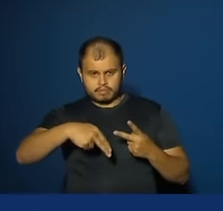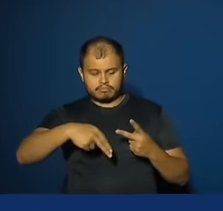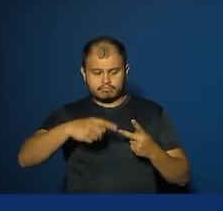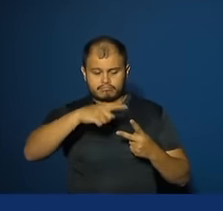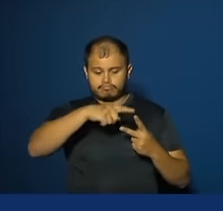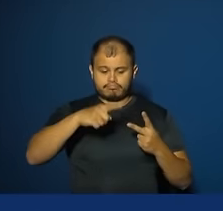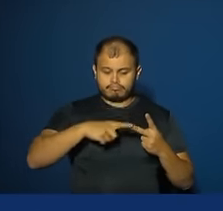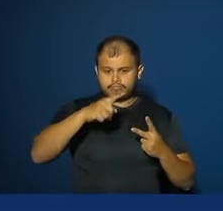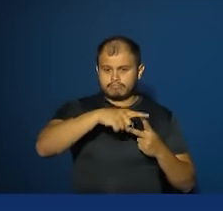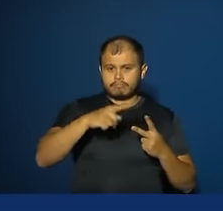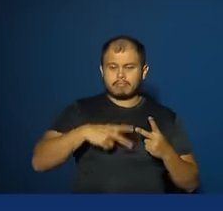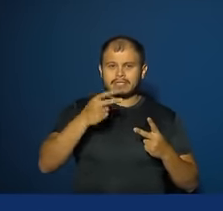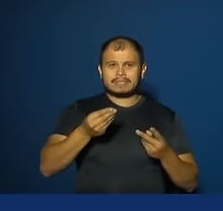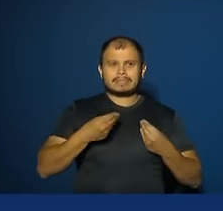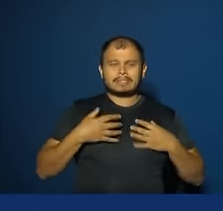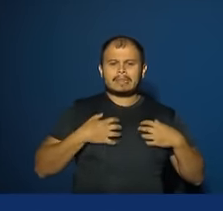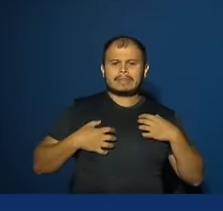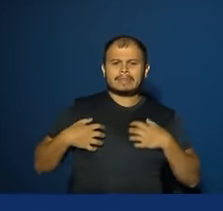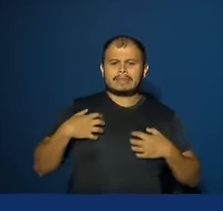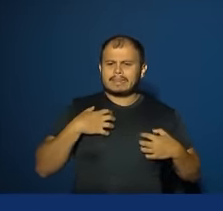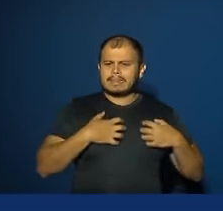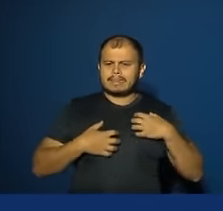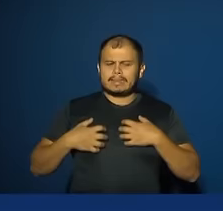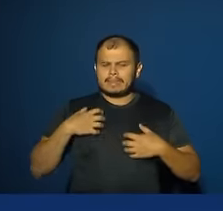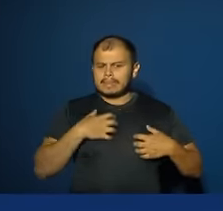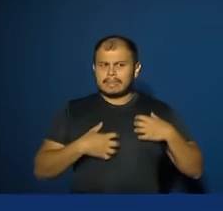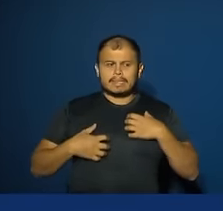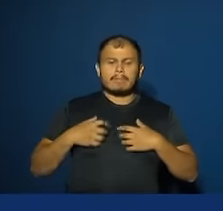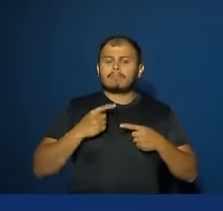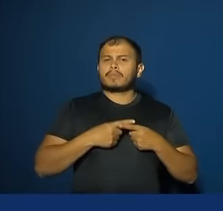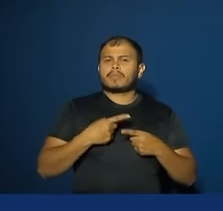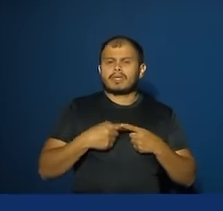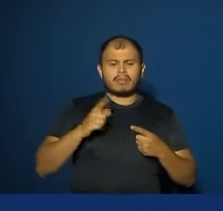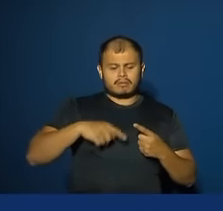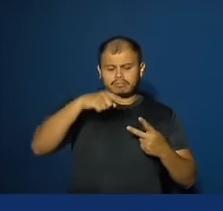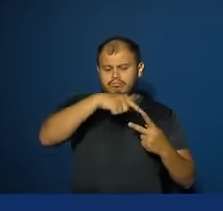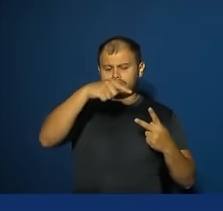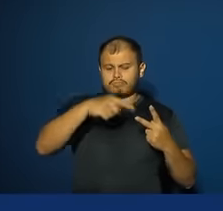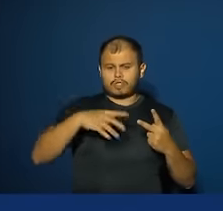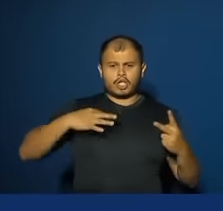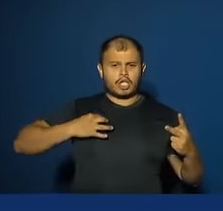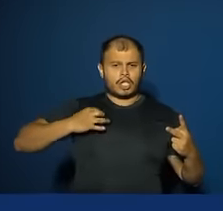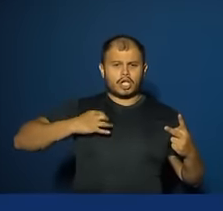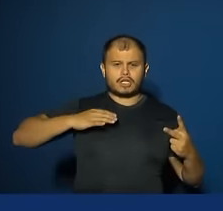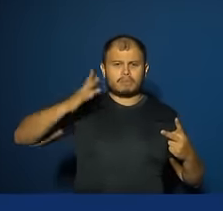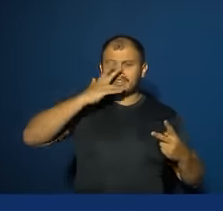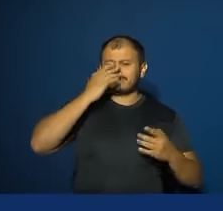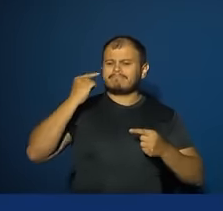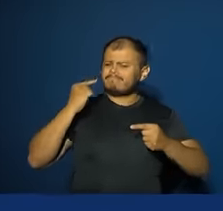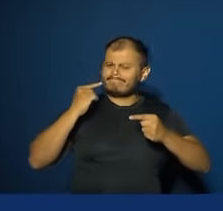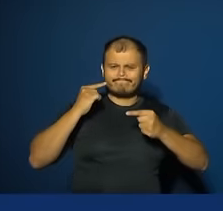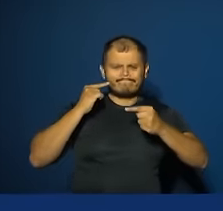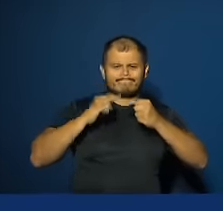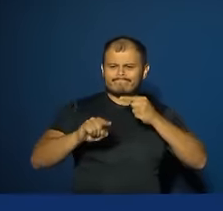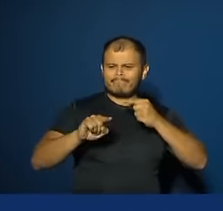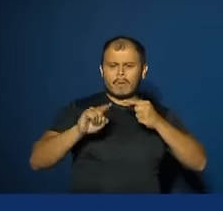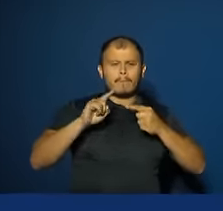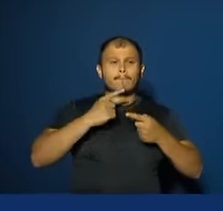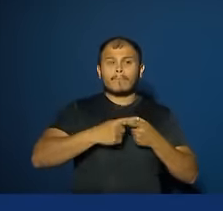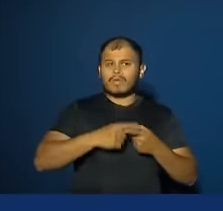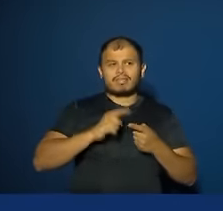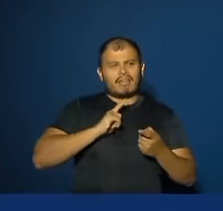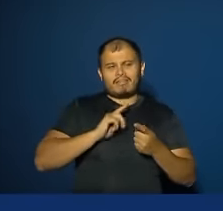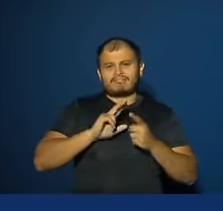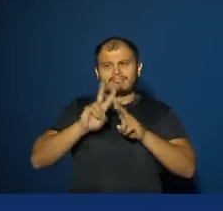Beira o o o angustiante né que são candidatos eh impróprios eh por razões